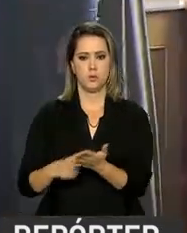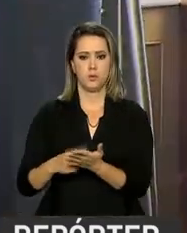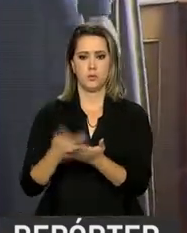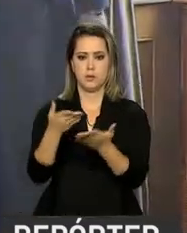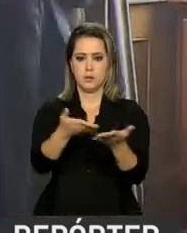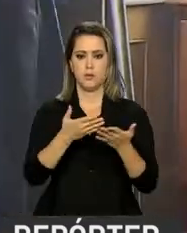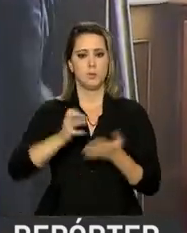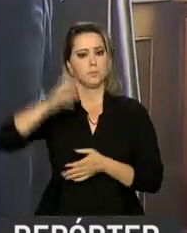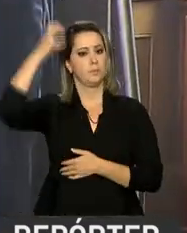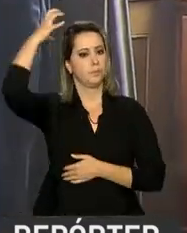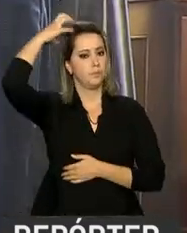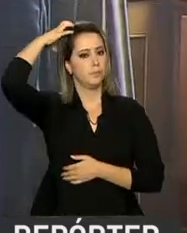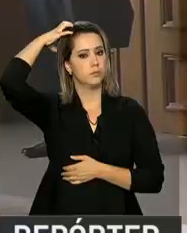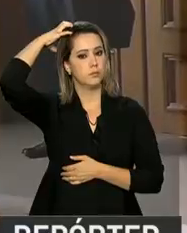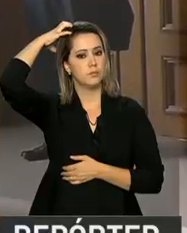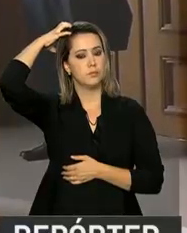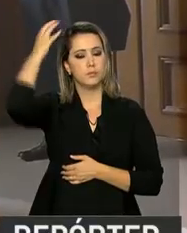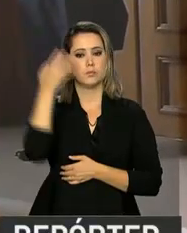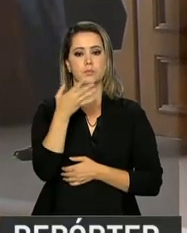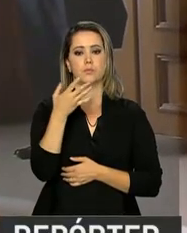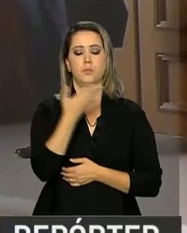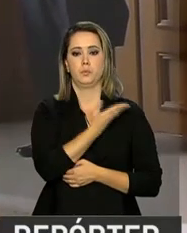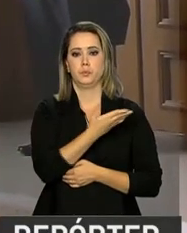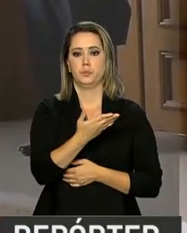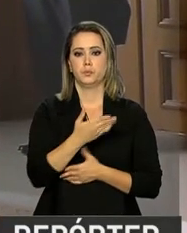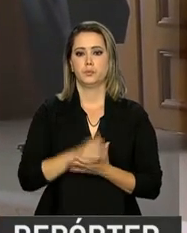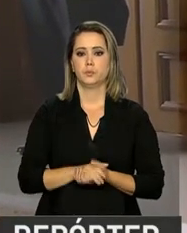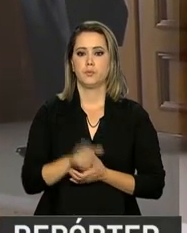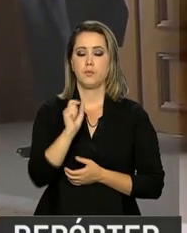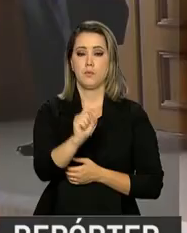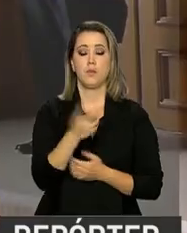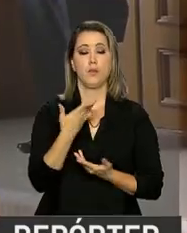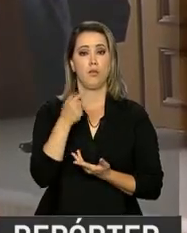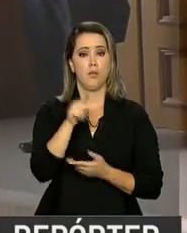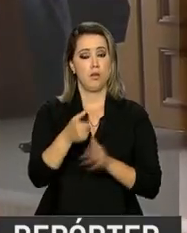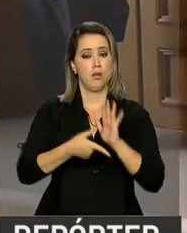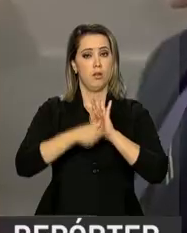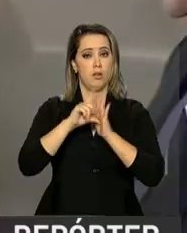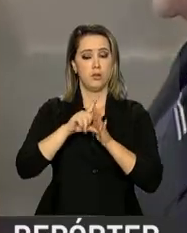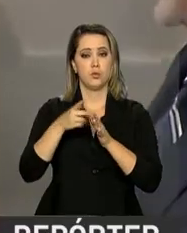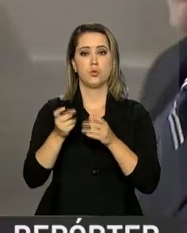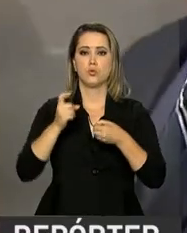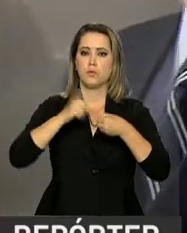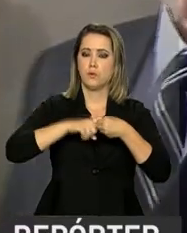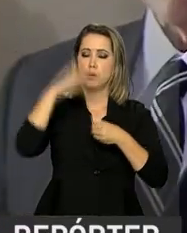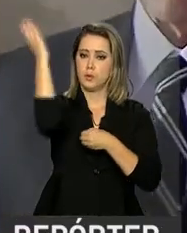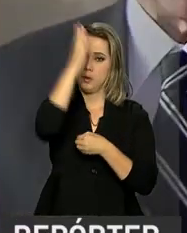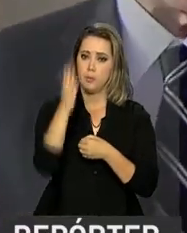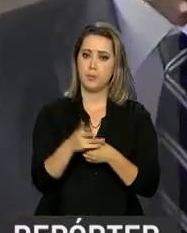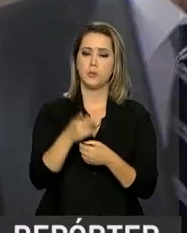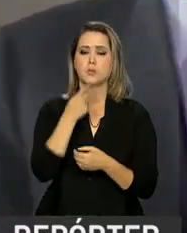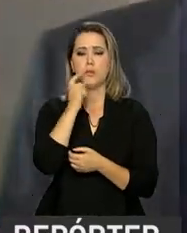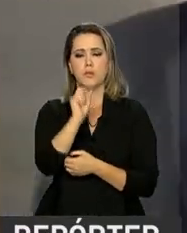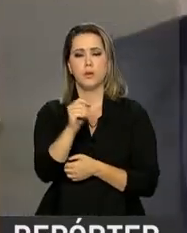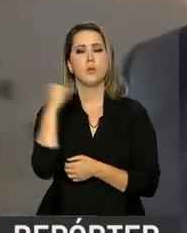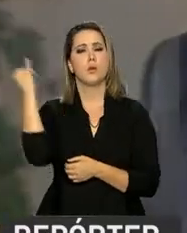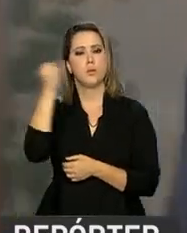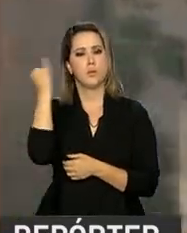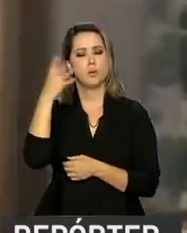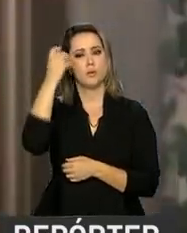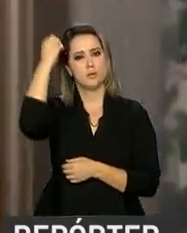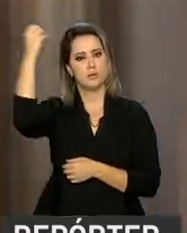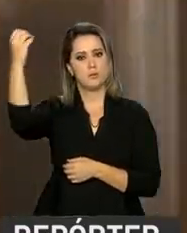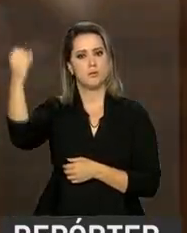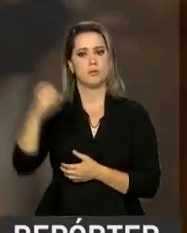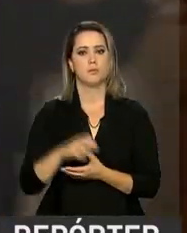recebido pelo rei da Noruega, Harald V. Antes de voltar ao Brasil, Michel Temer fez um balanço da viagem